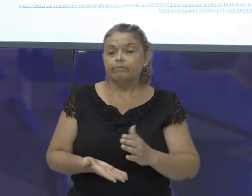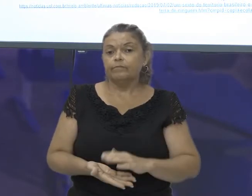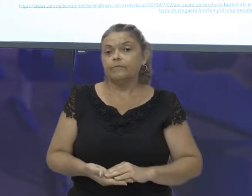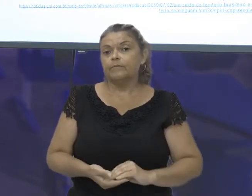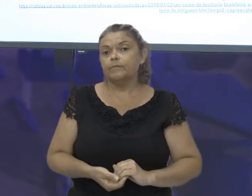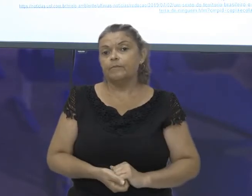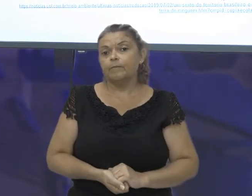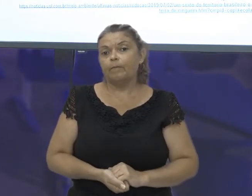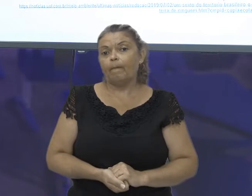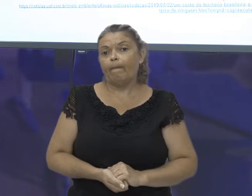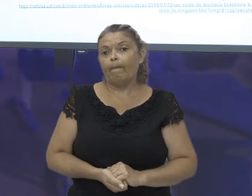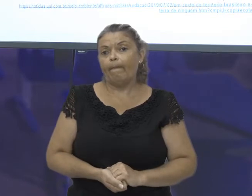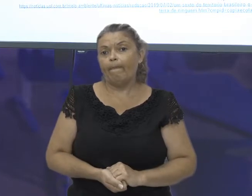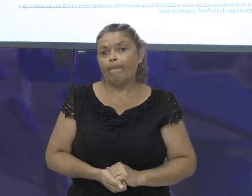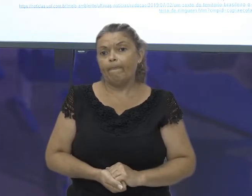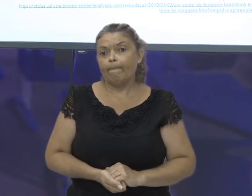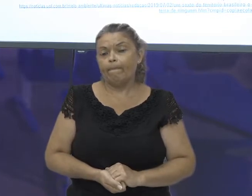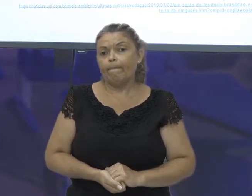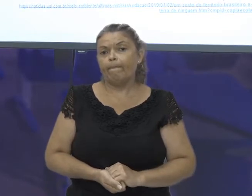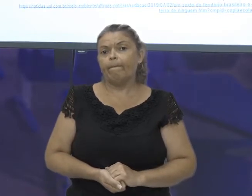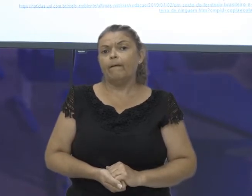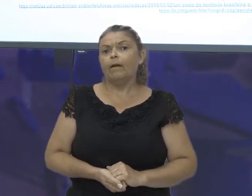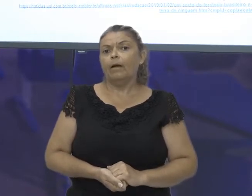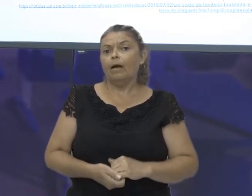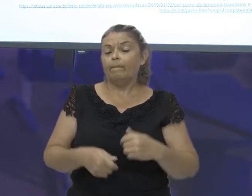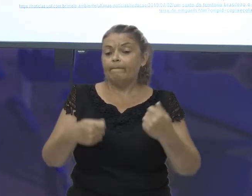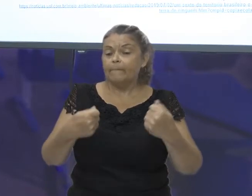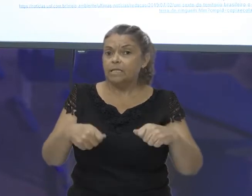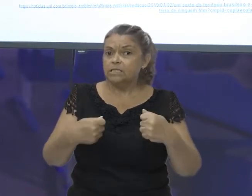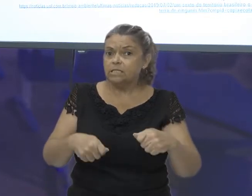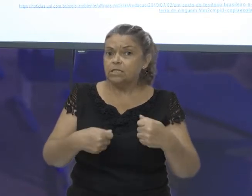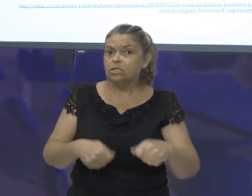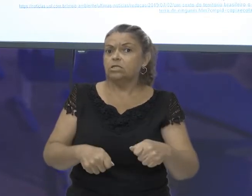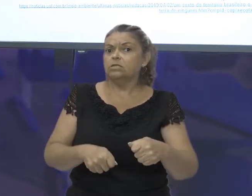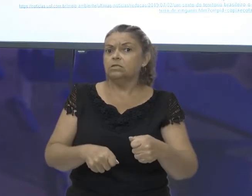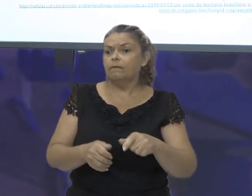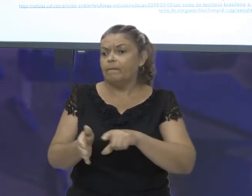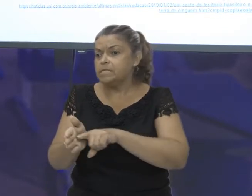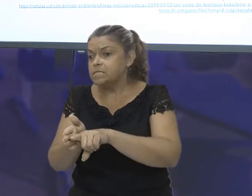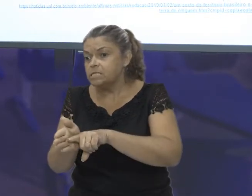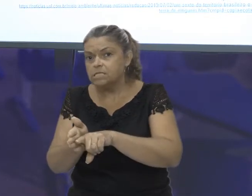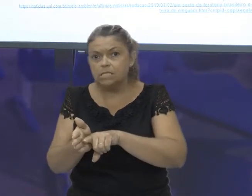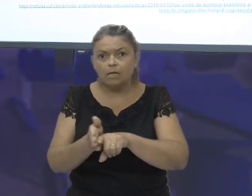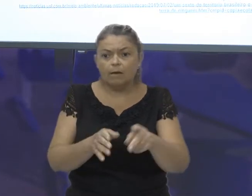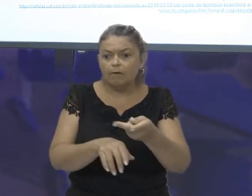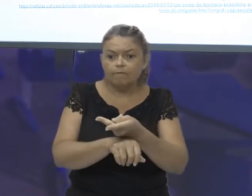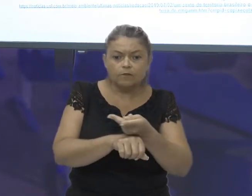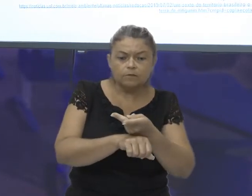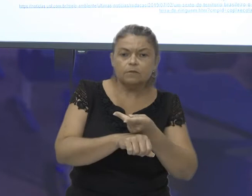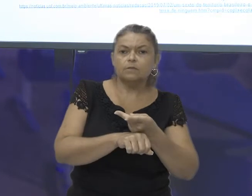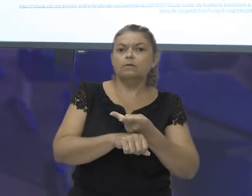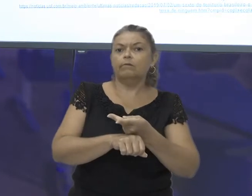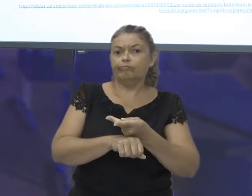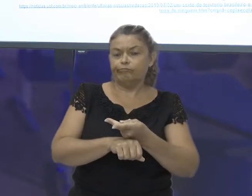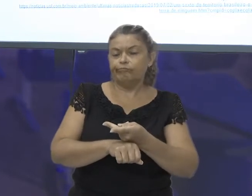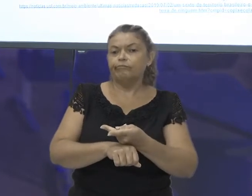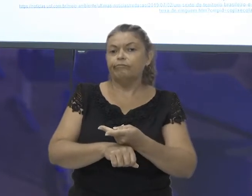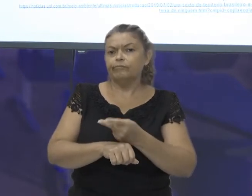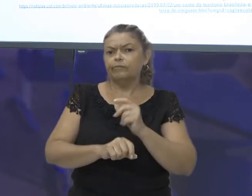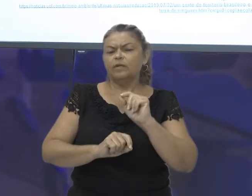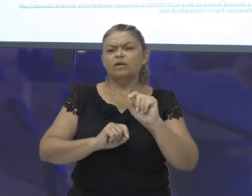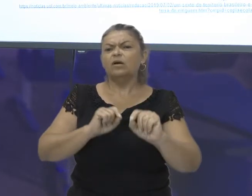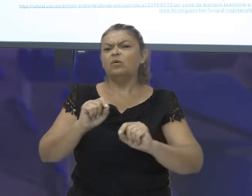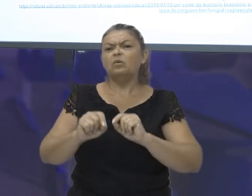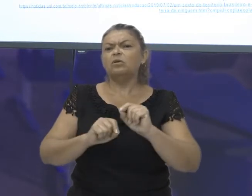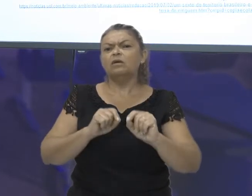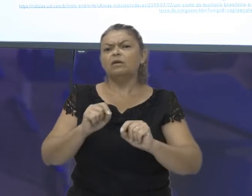profunda, que exige um pouco mais de conhecimento. O que é que acontece, né, nessa primeira notícia? O que